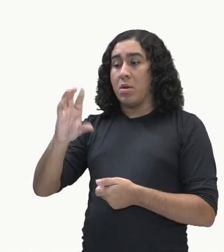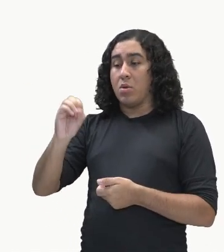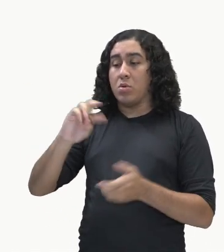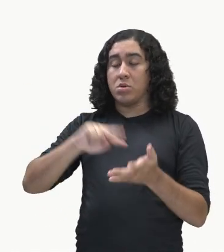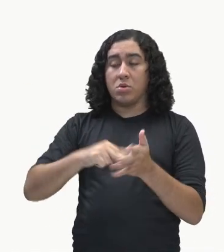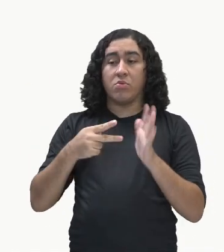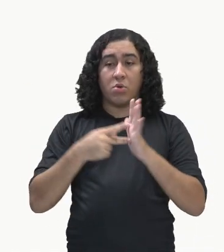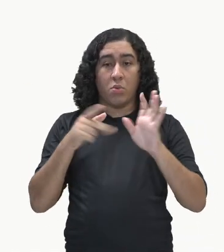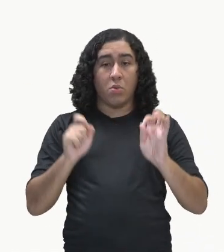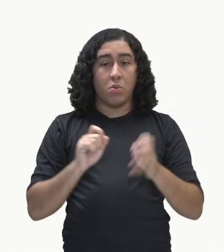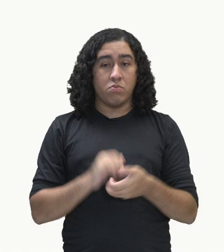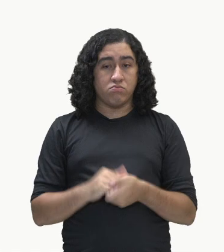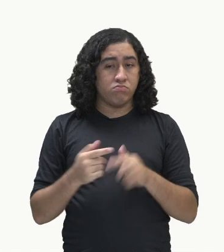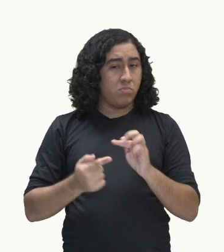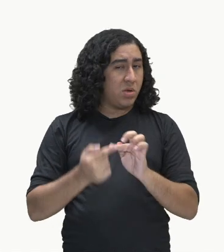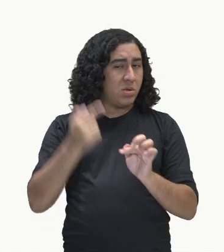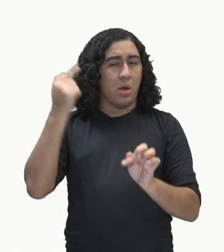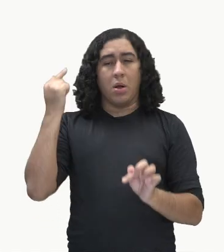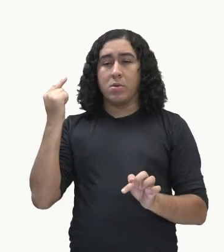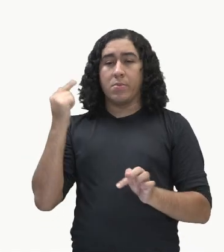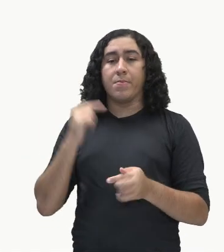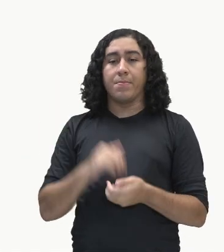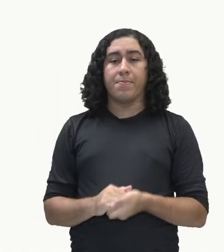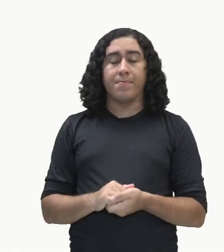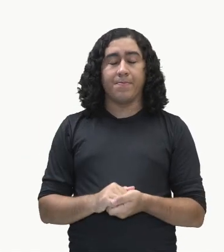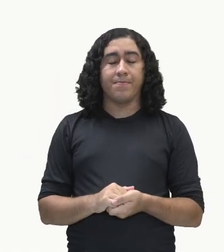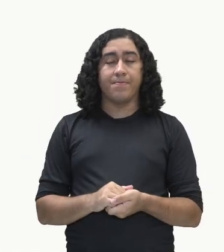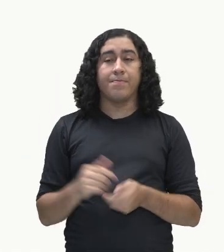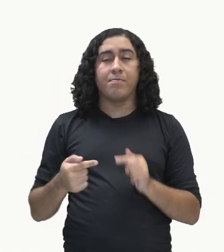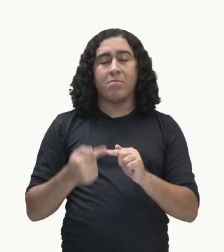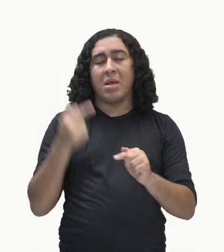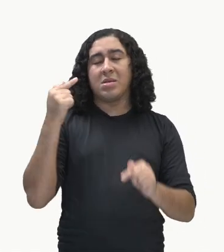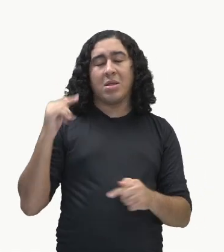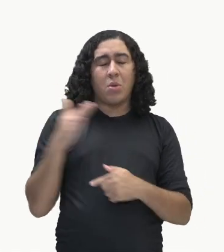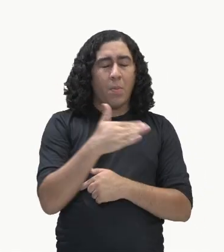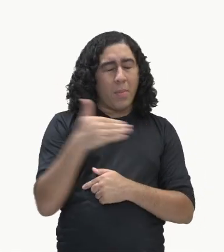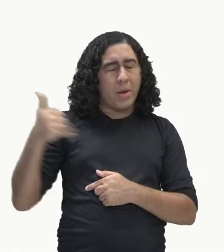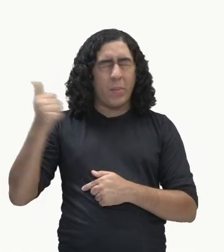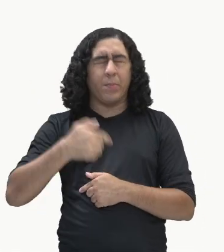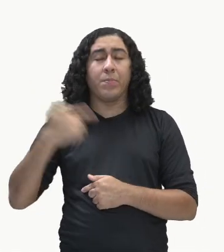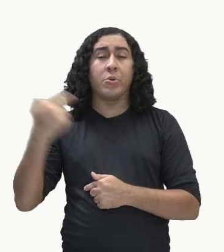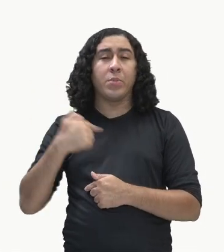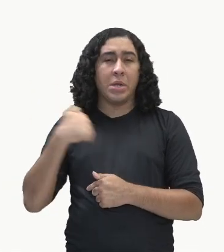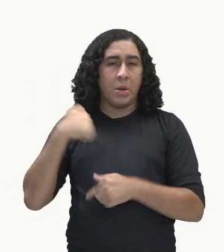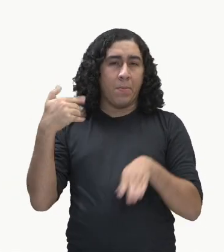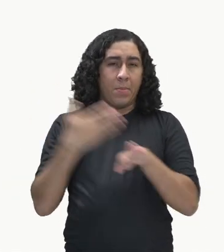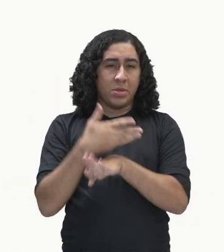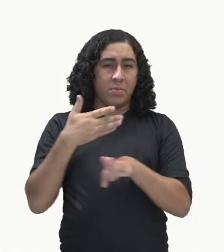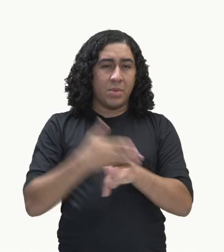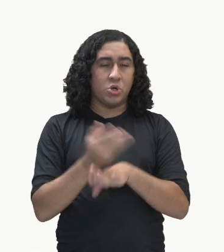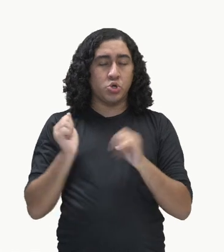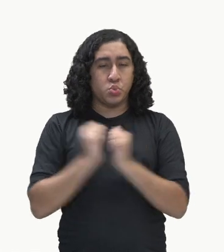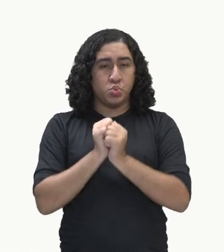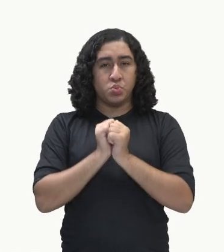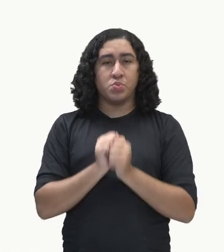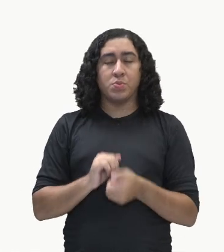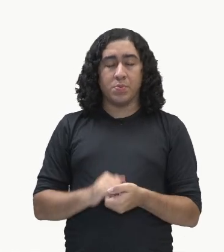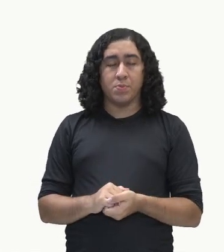né? Há muito tempo. Então, aquele foi o melhor concerto que eu participei, que eu estive